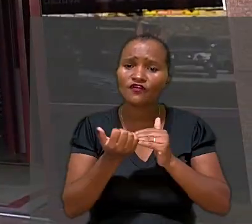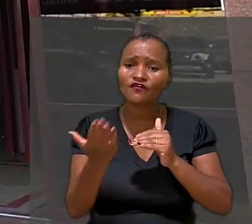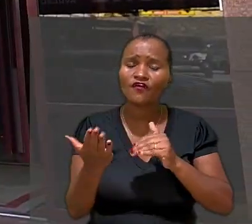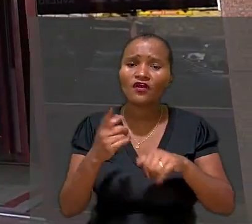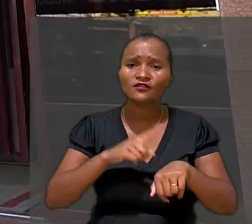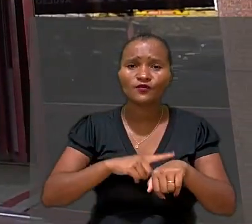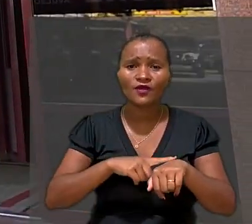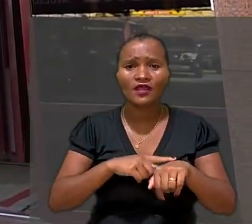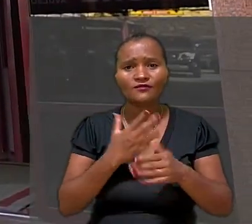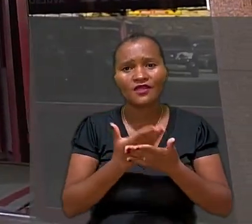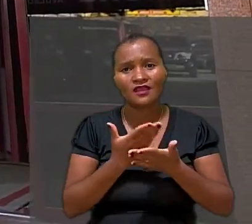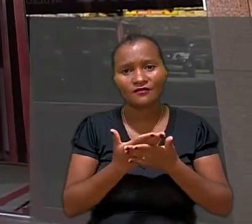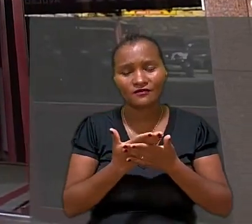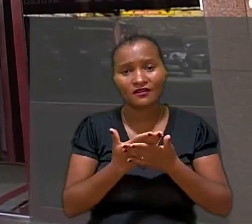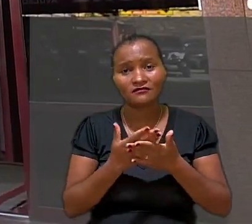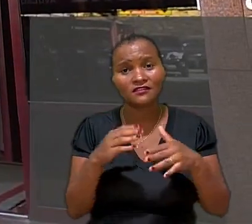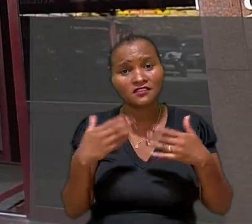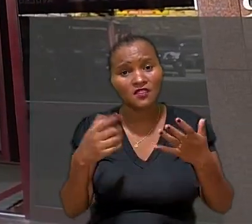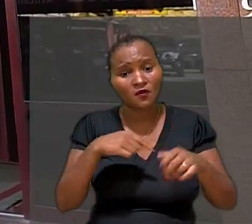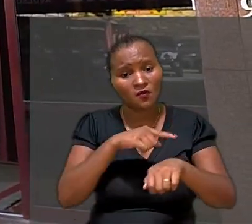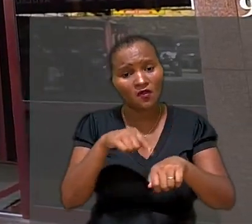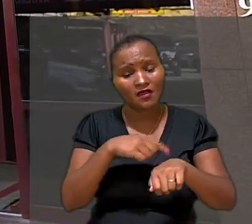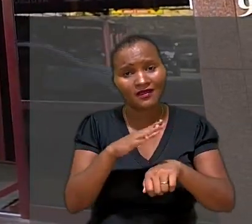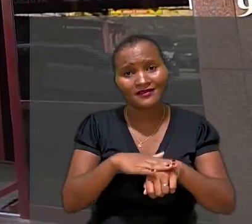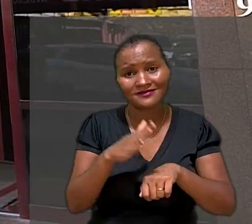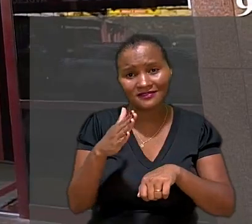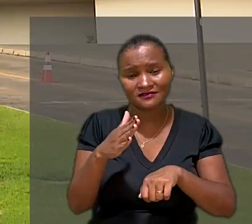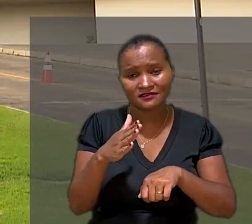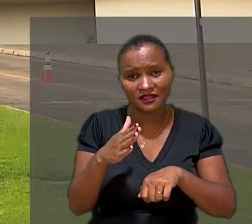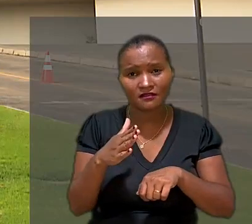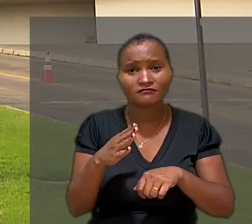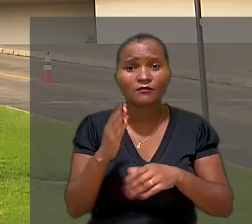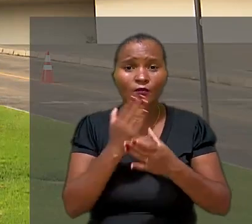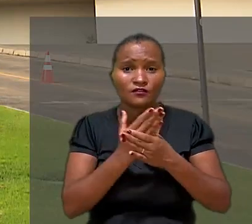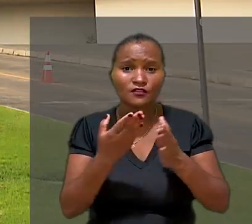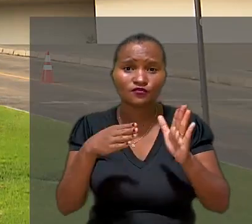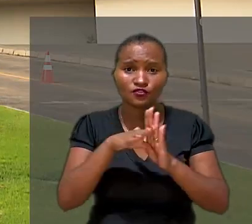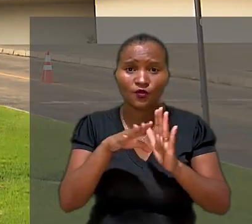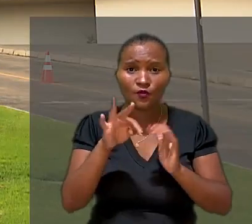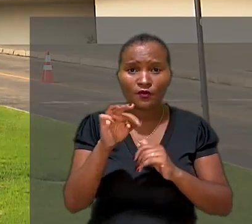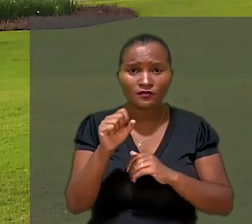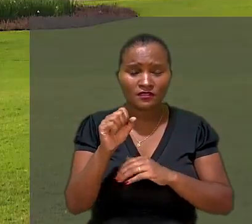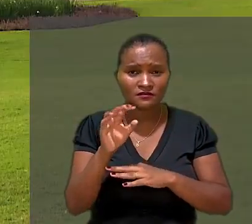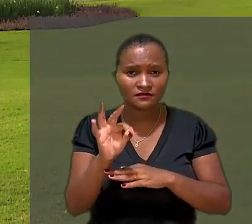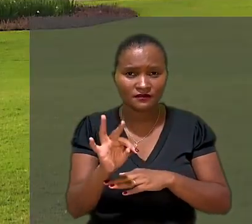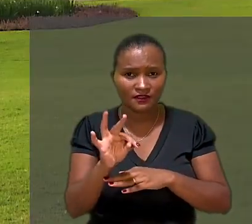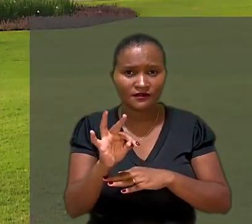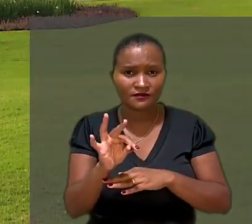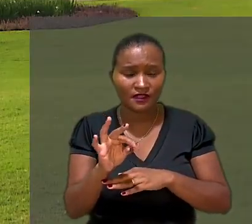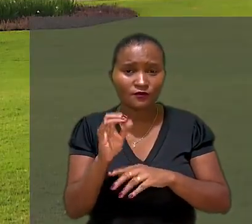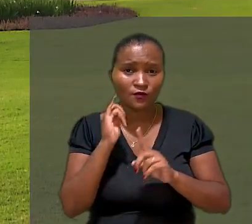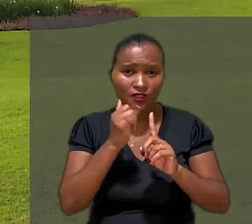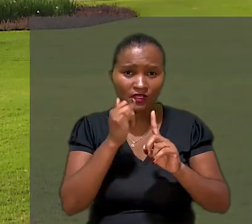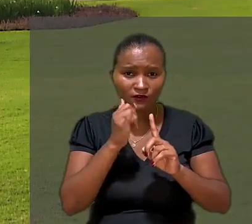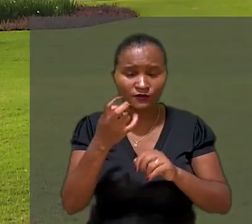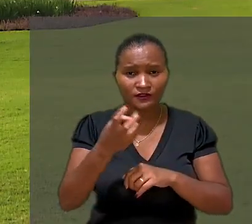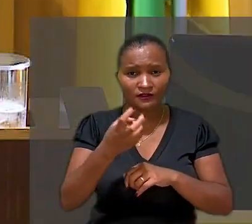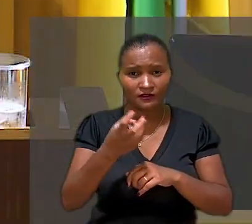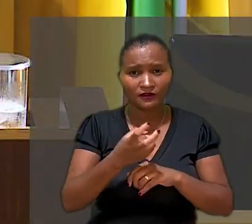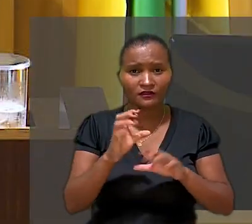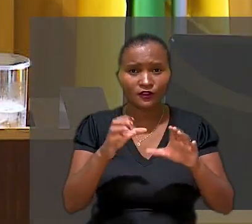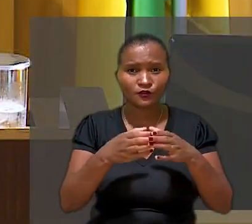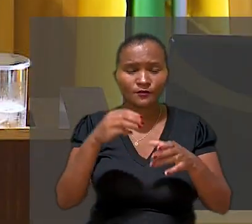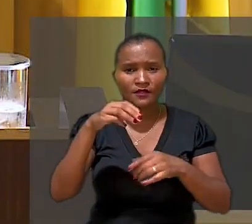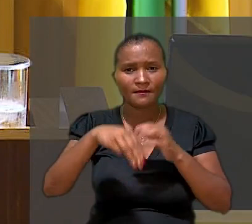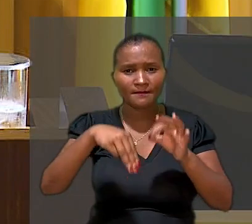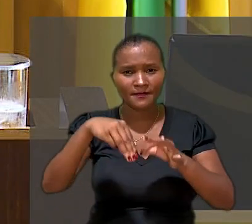do horário de aula e, portanto, configurava horas extras. O caso chegou ao Tribunal Superior do Trabalho. Segundo o relator na